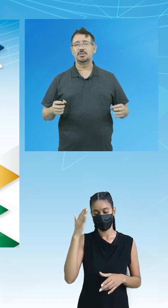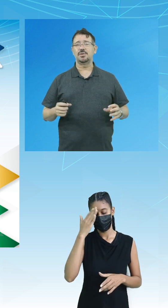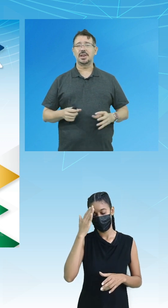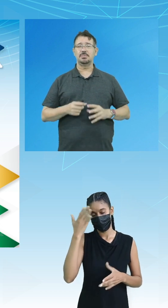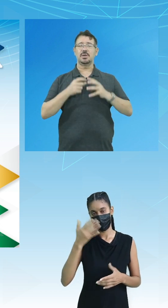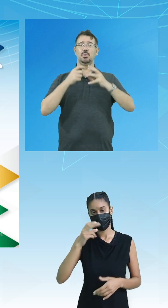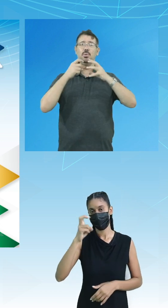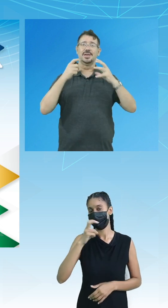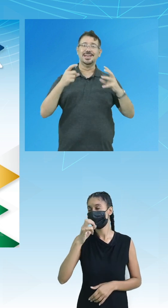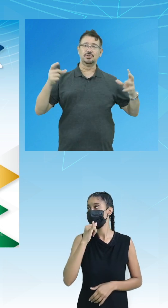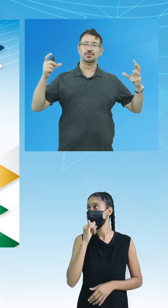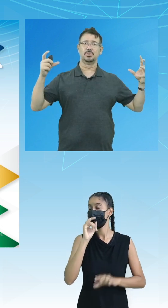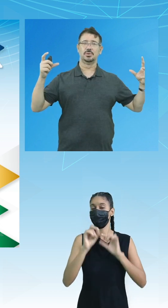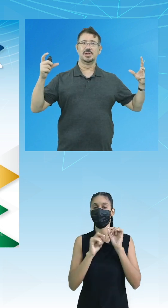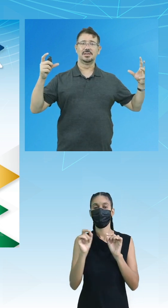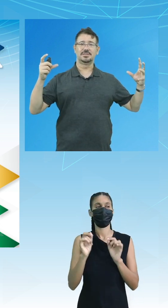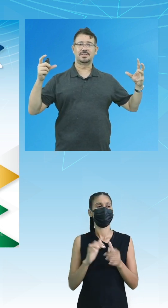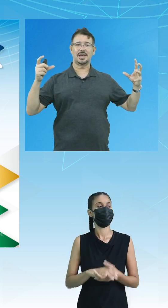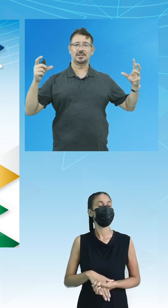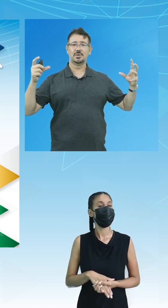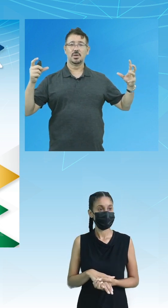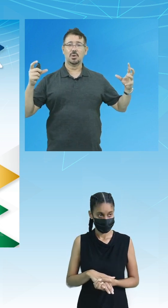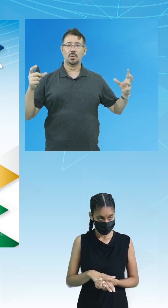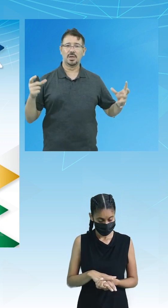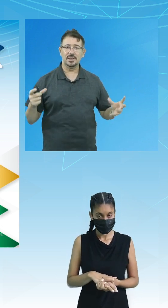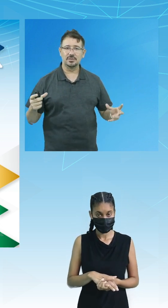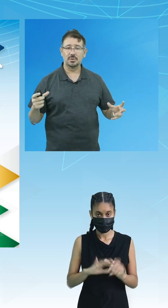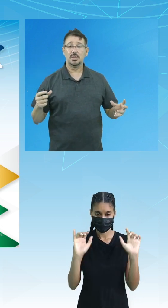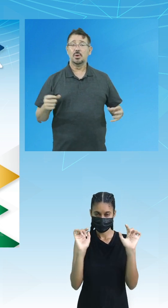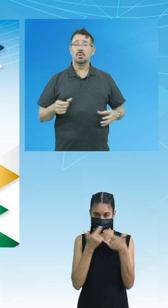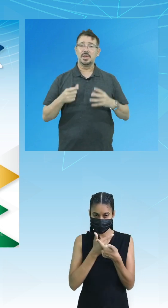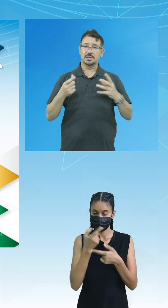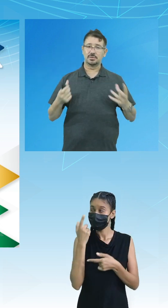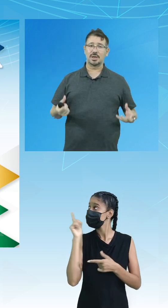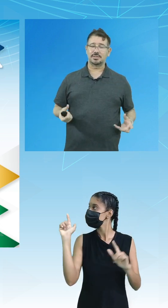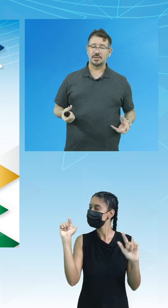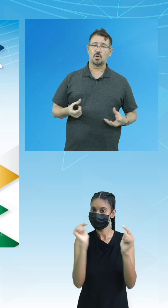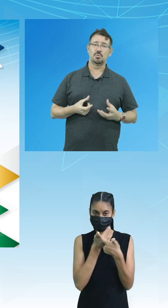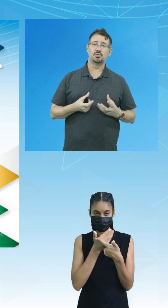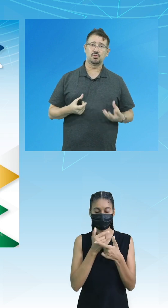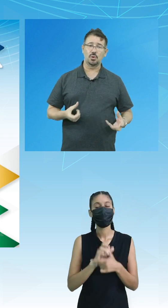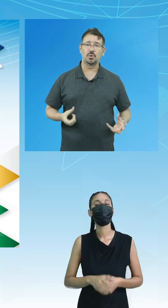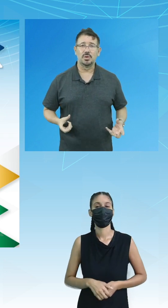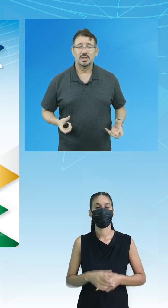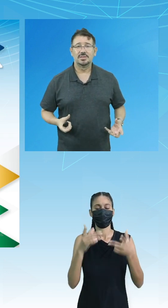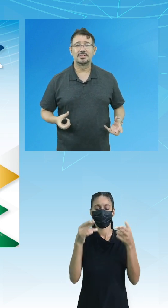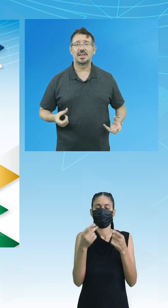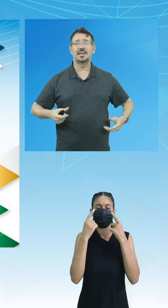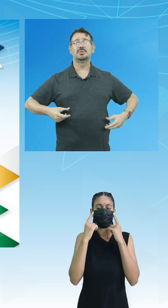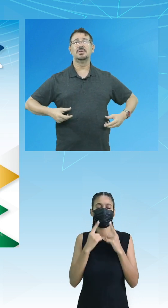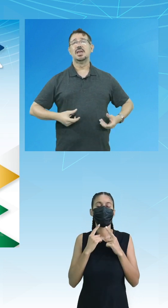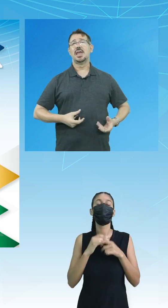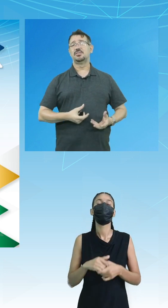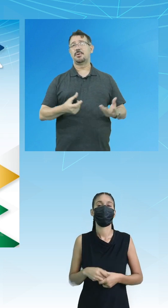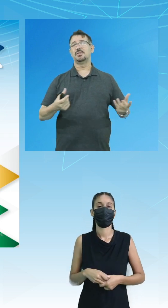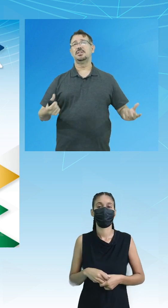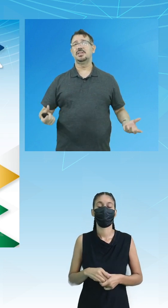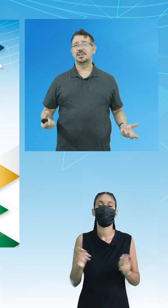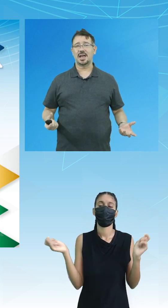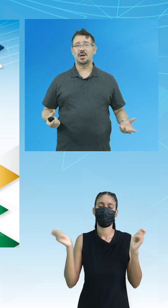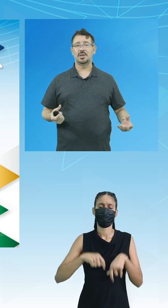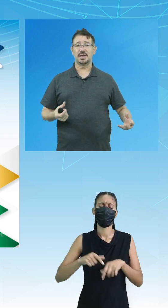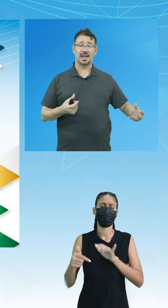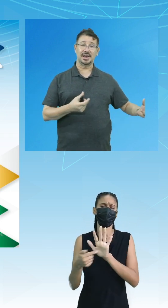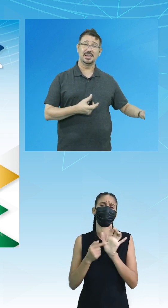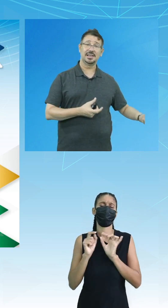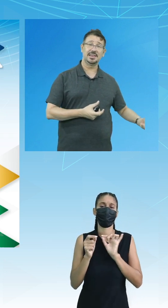que nós veremos é o riso, certo? O riso. O riso, assim como o choro, certo? Eles podem